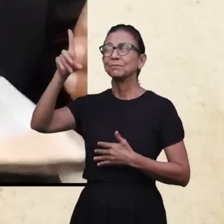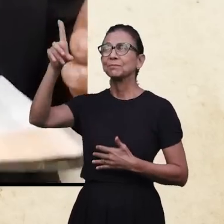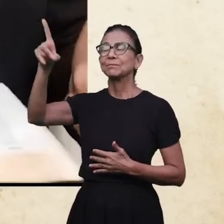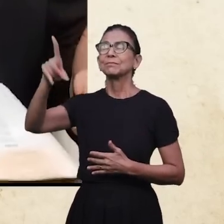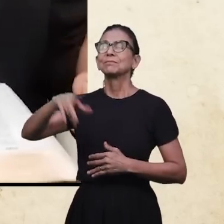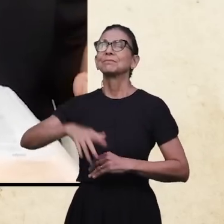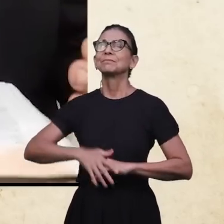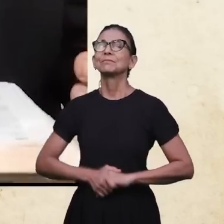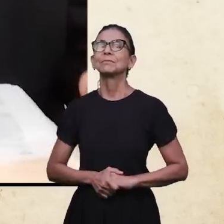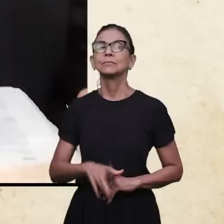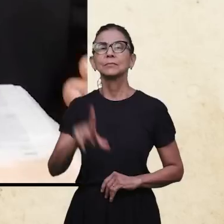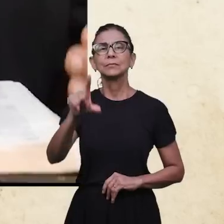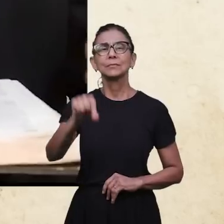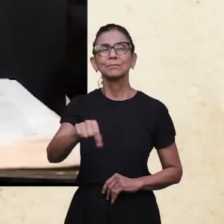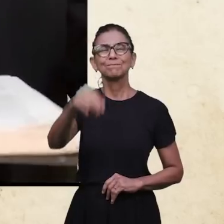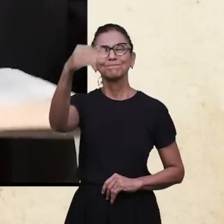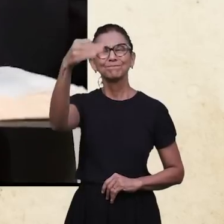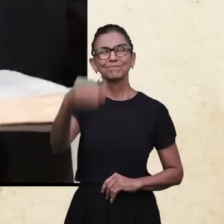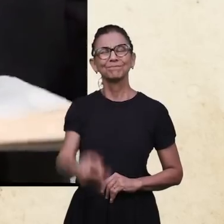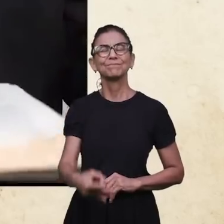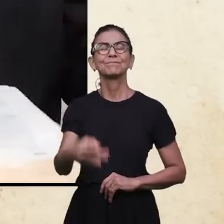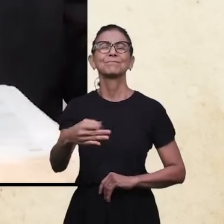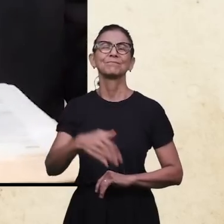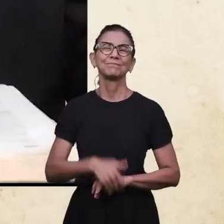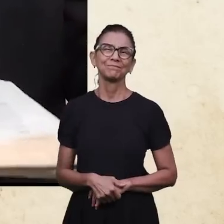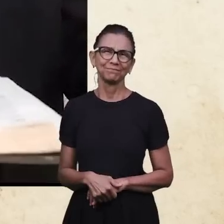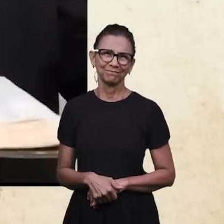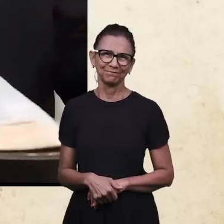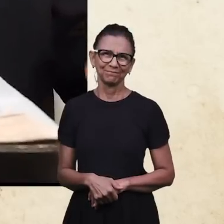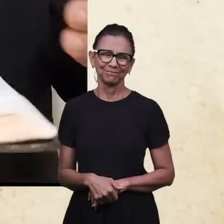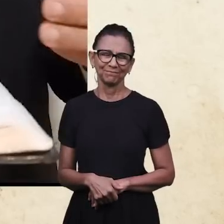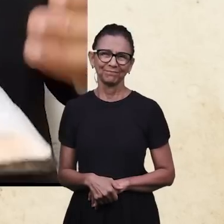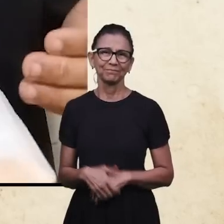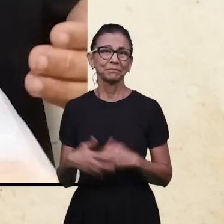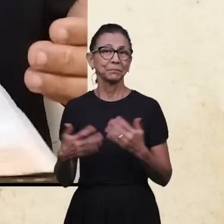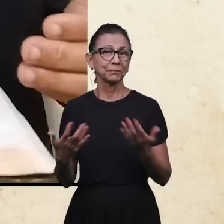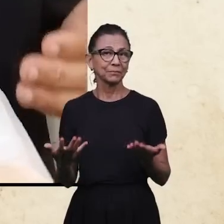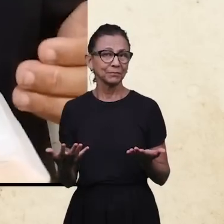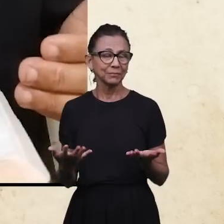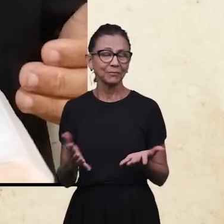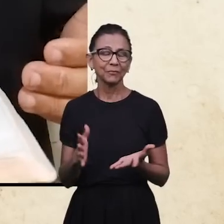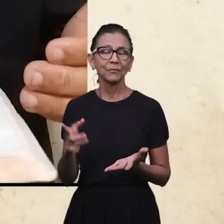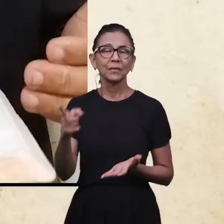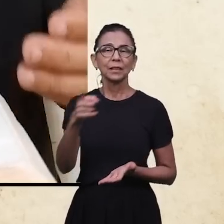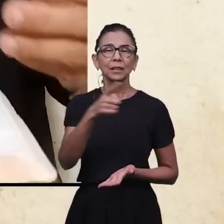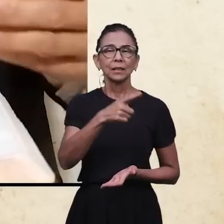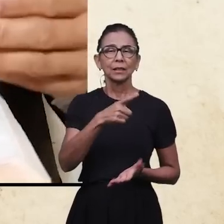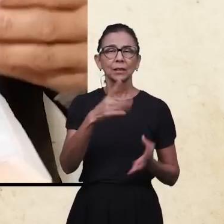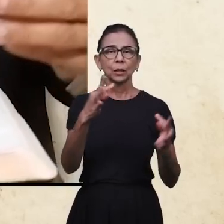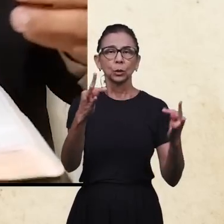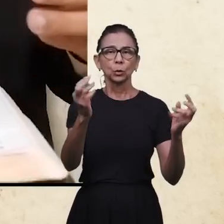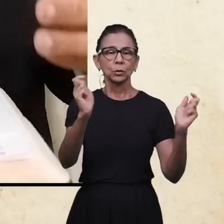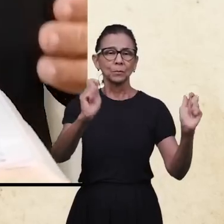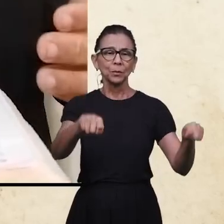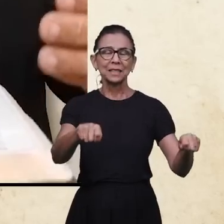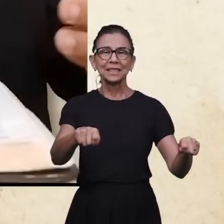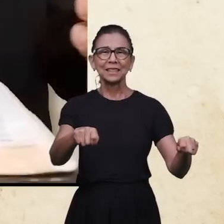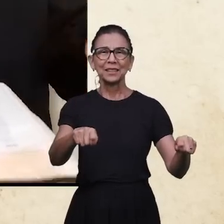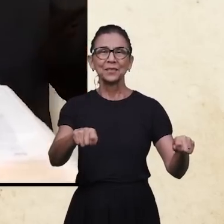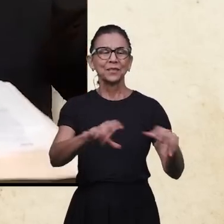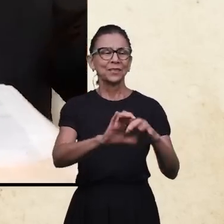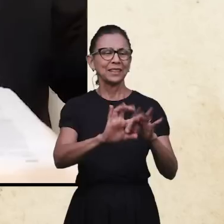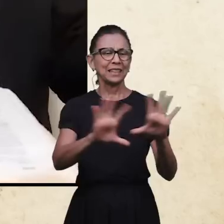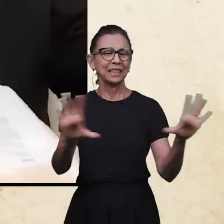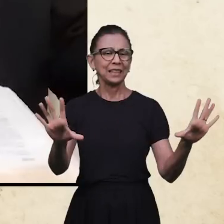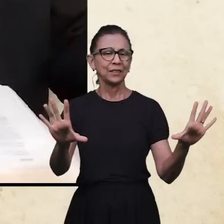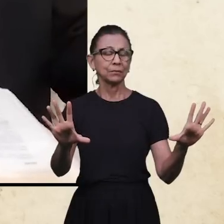Deus, fará excelentes escolhas no Senhor. Ou seja, todas as coisas nos